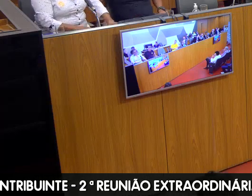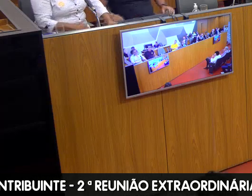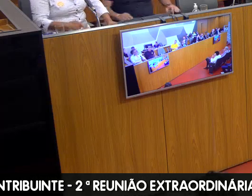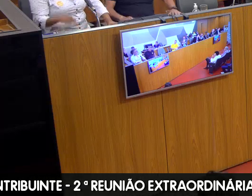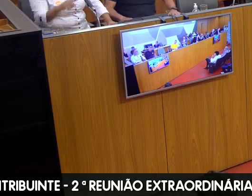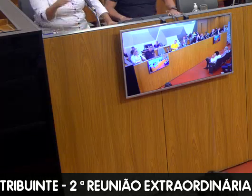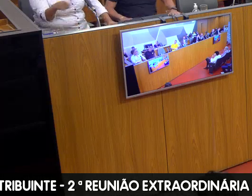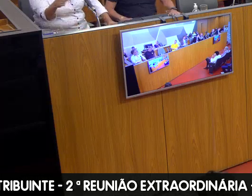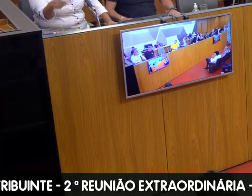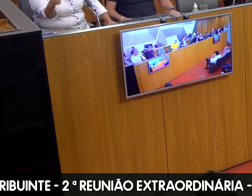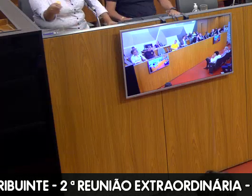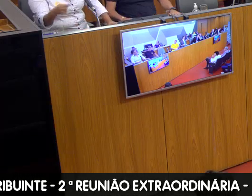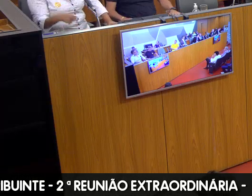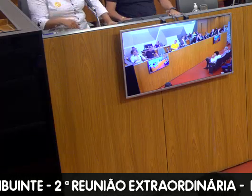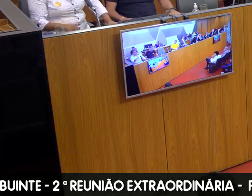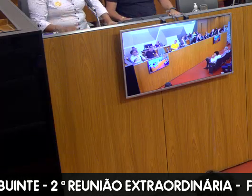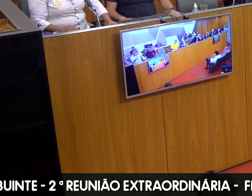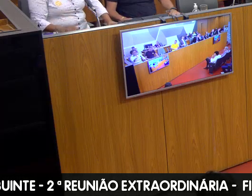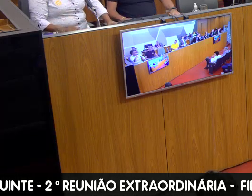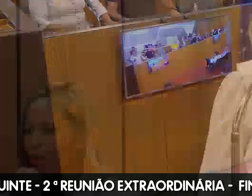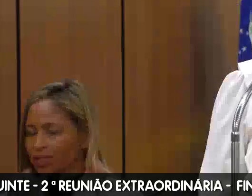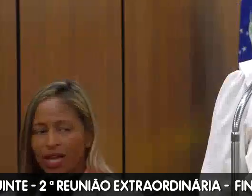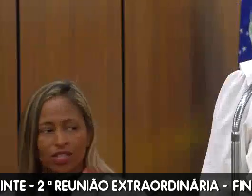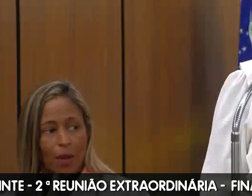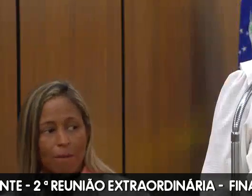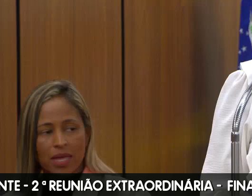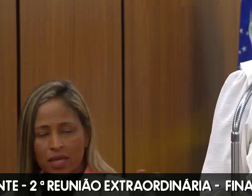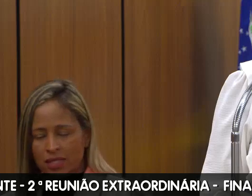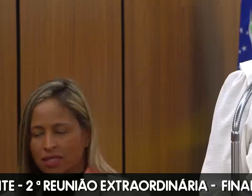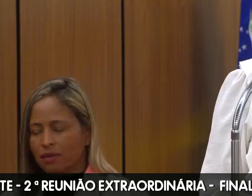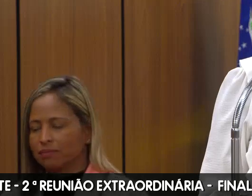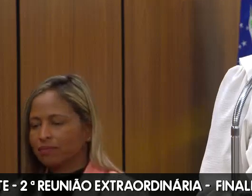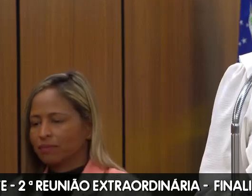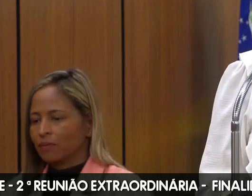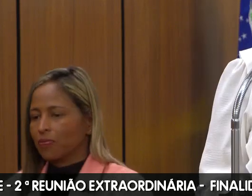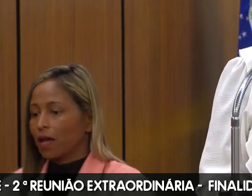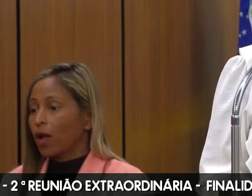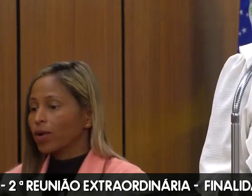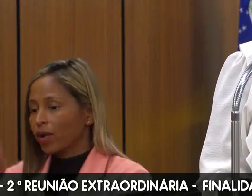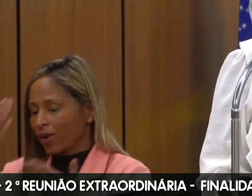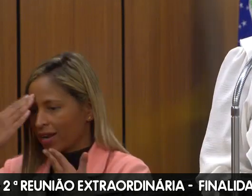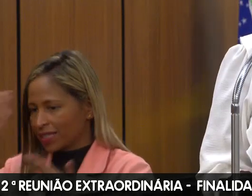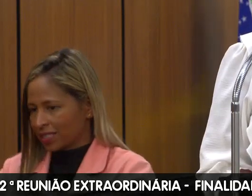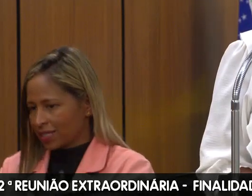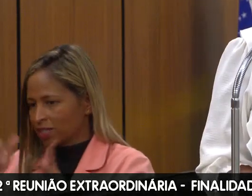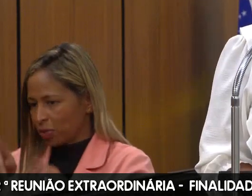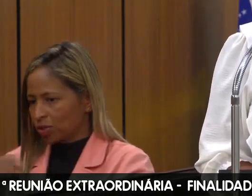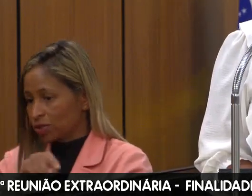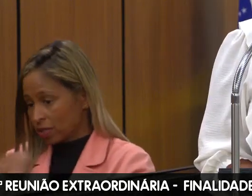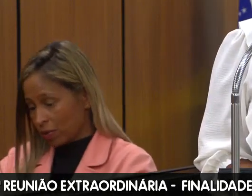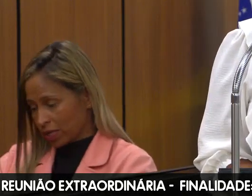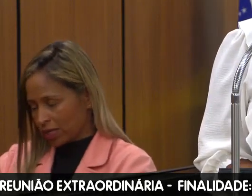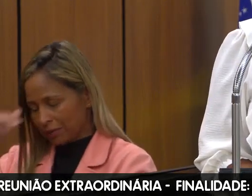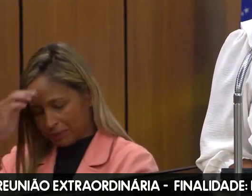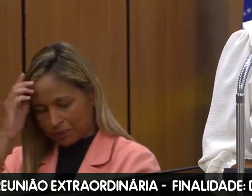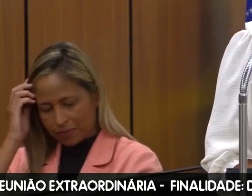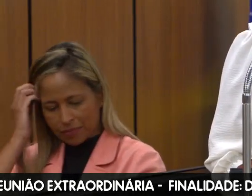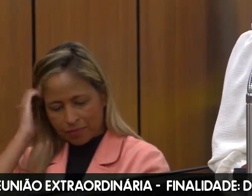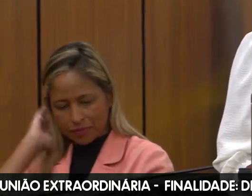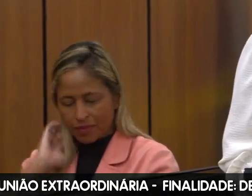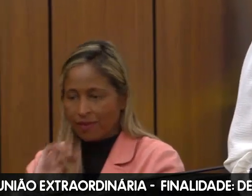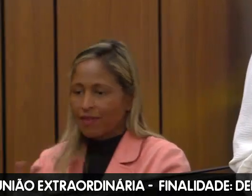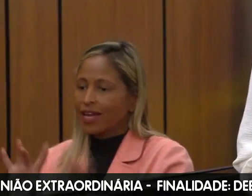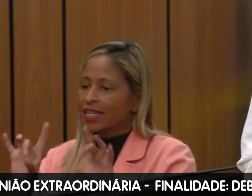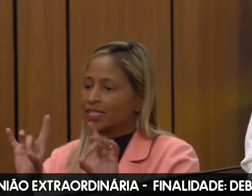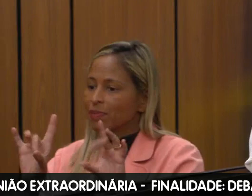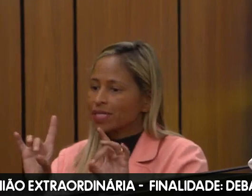Boa tarde a todos boa tarde a mesa quero agradecer a todos e